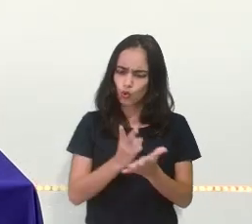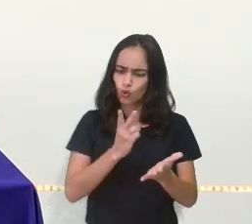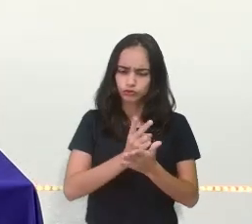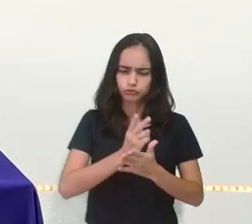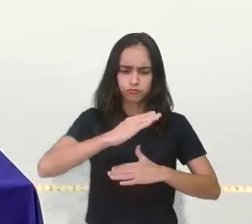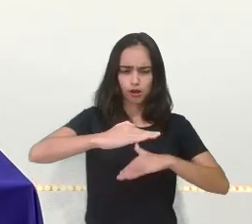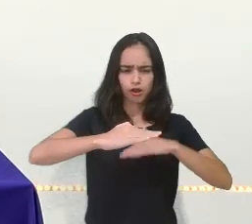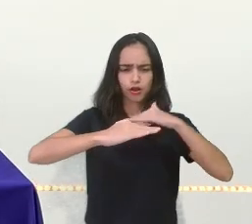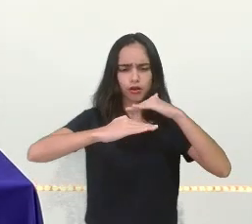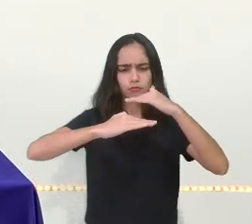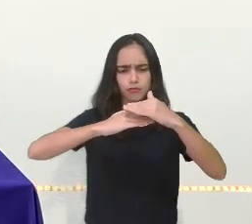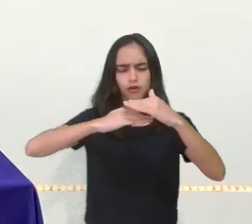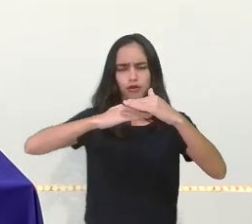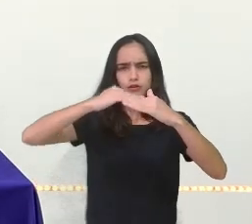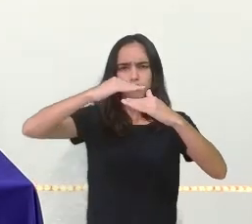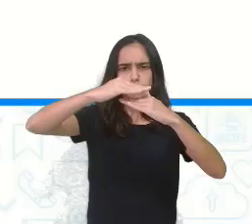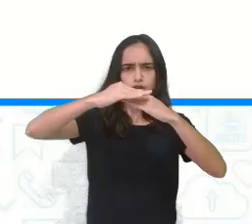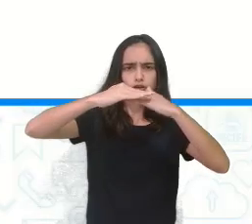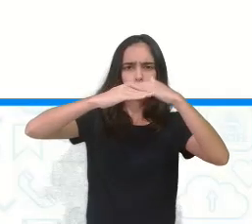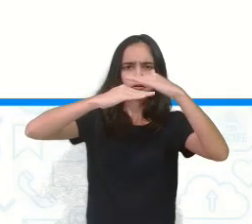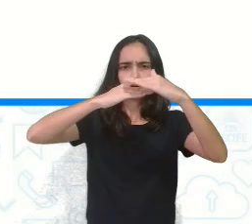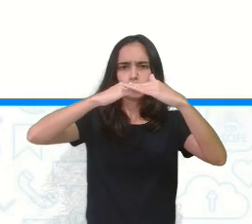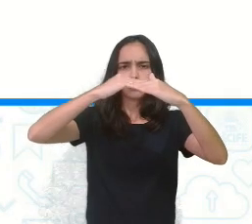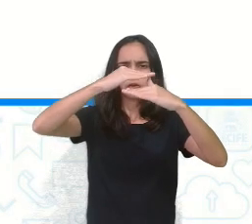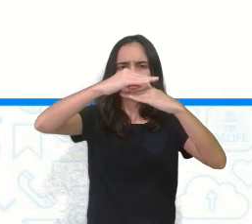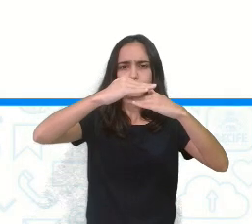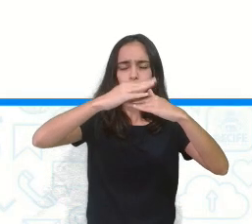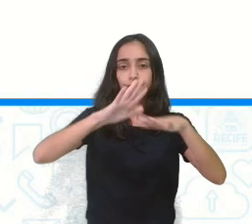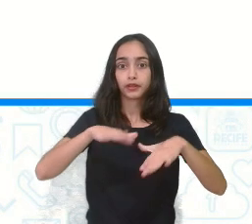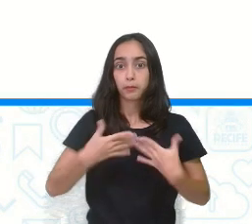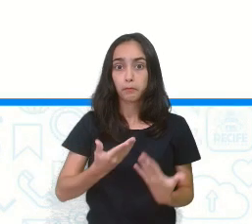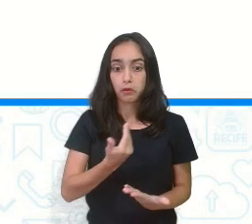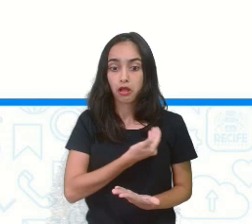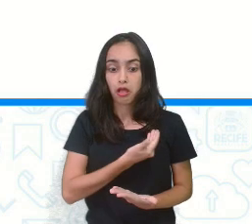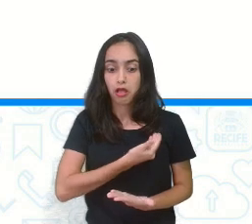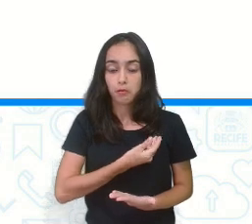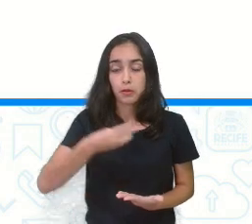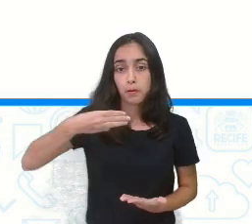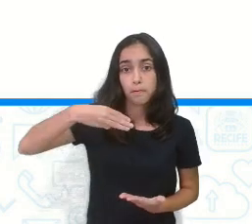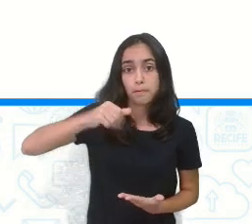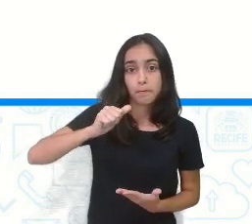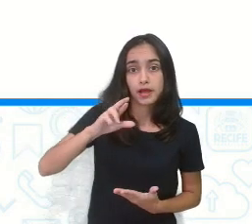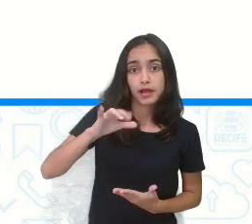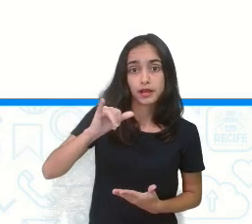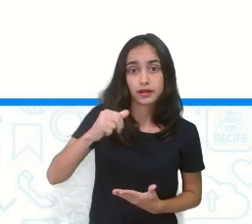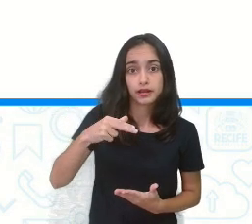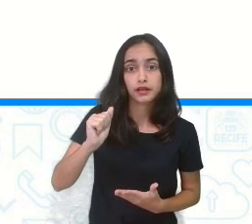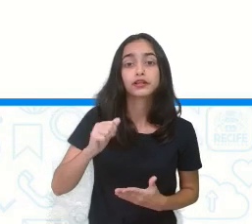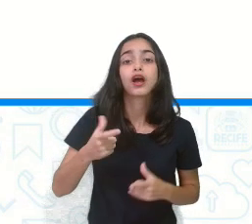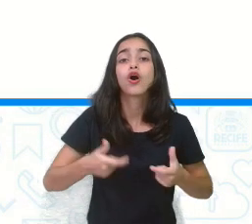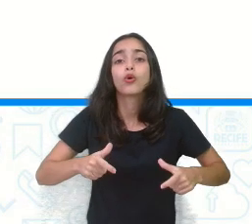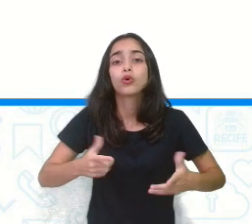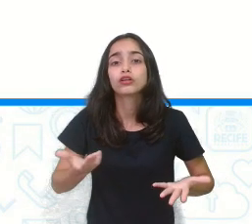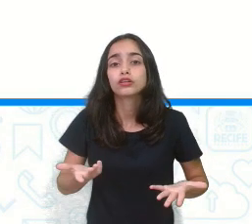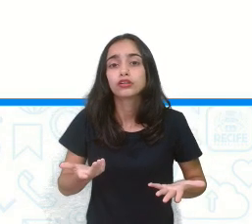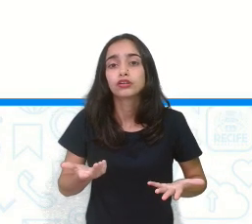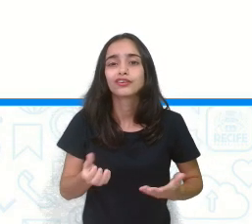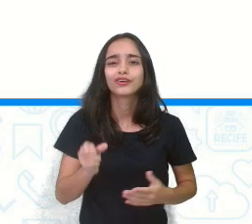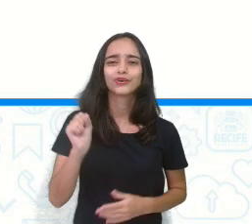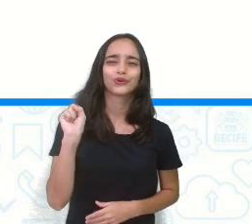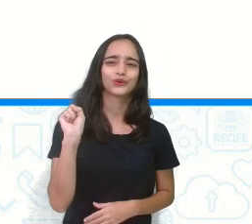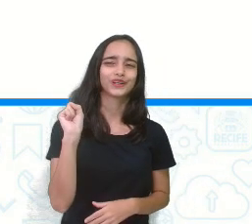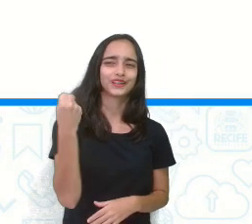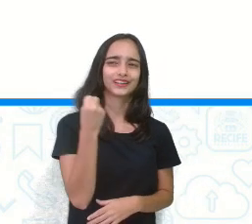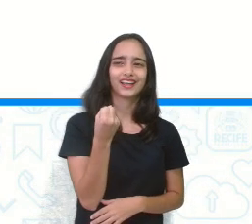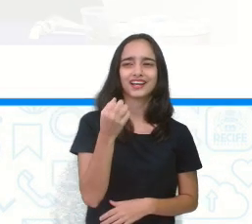no 7º. E Mariana está onde? Exatamente onde você disse, no 8º